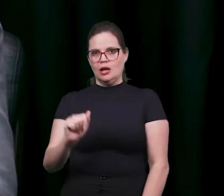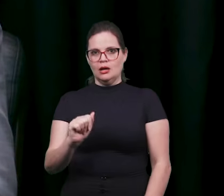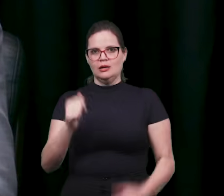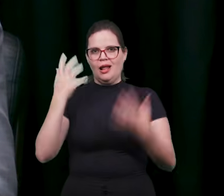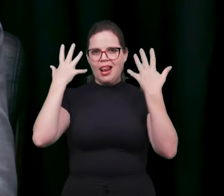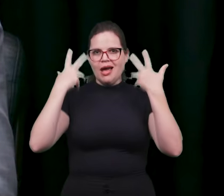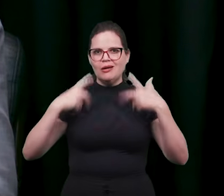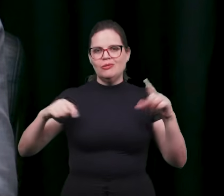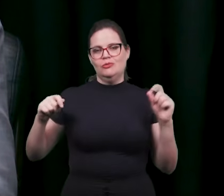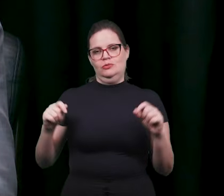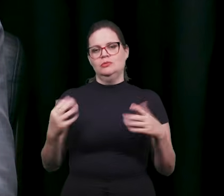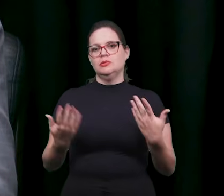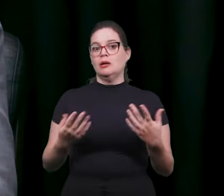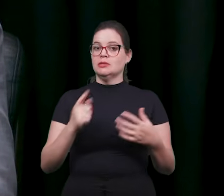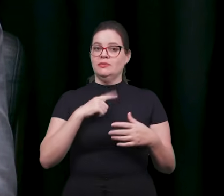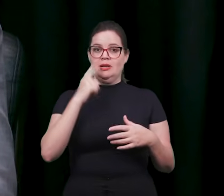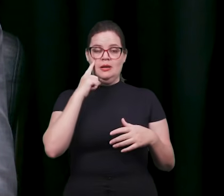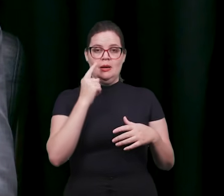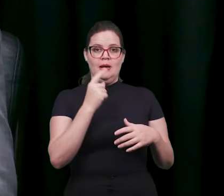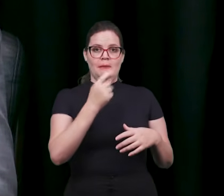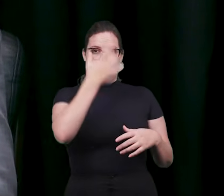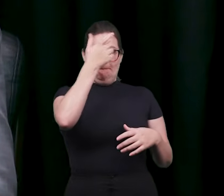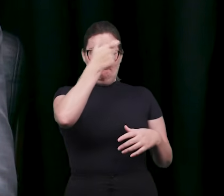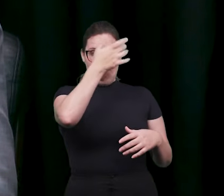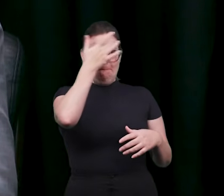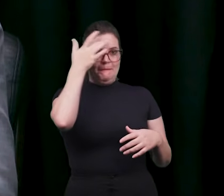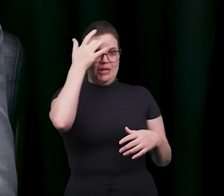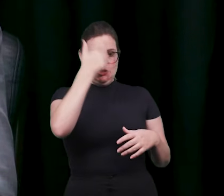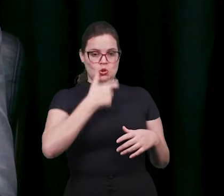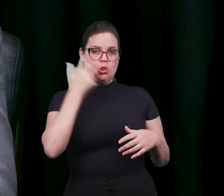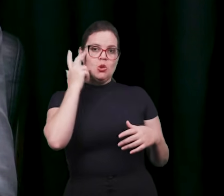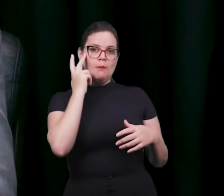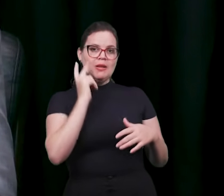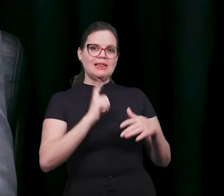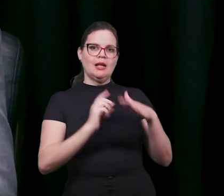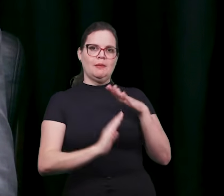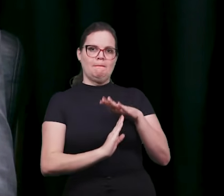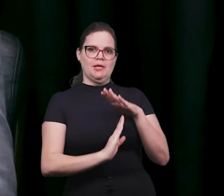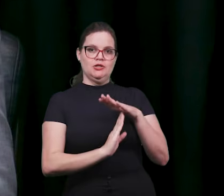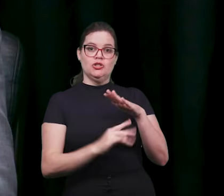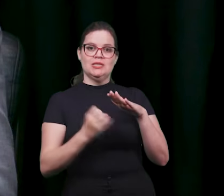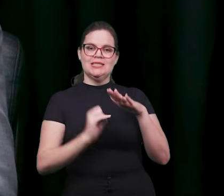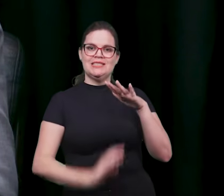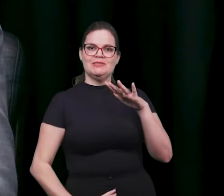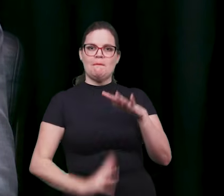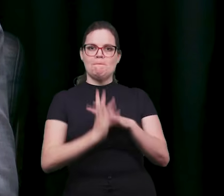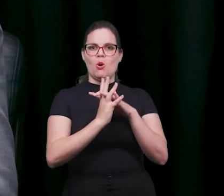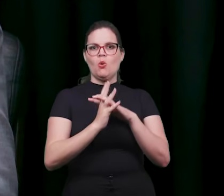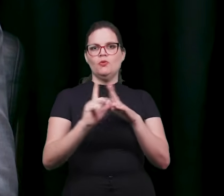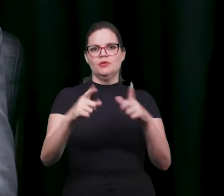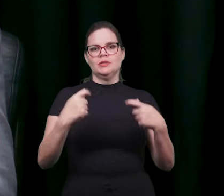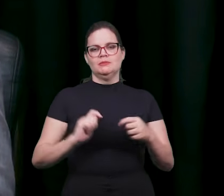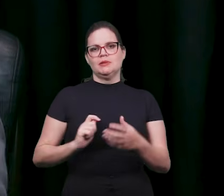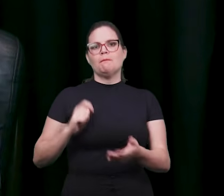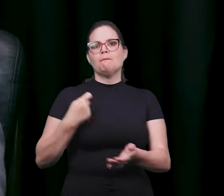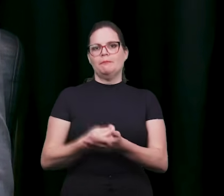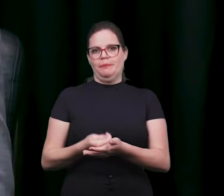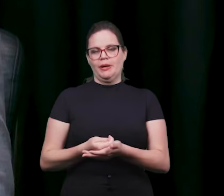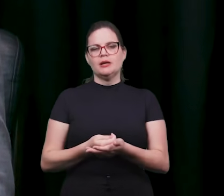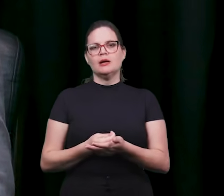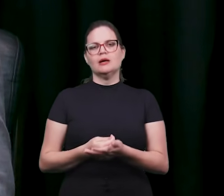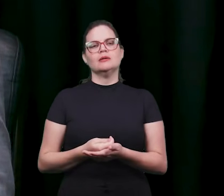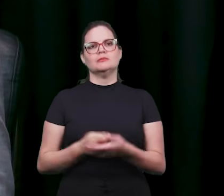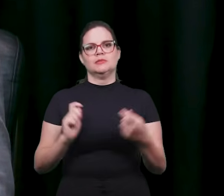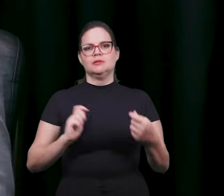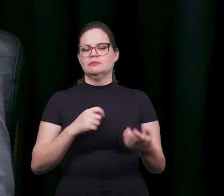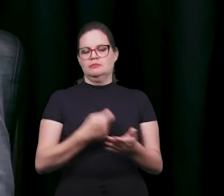limite. Há um limite que você tem que atingir no ano. E quando você passa desse limite, há uma tributação sobre a renda de